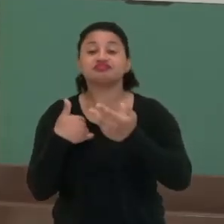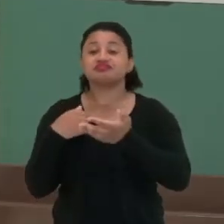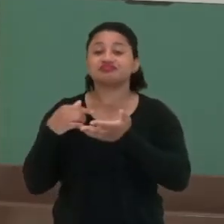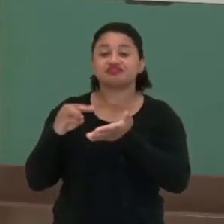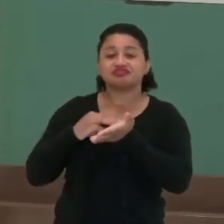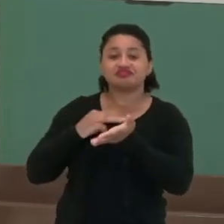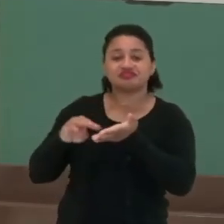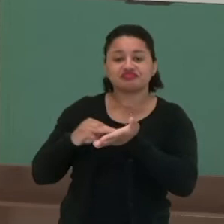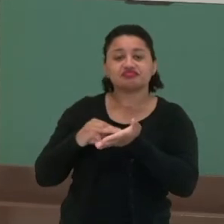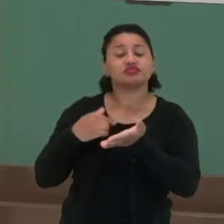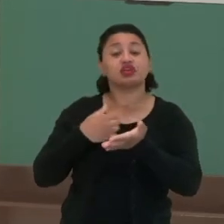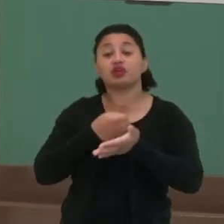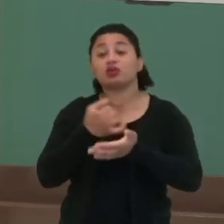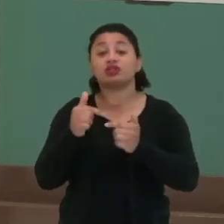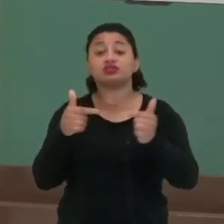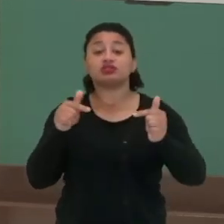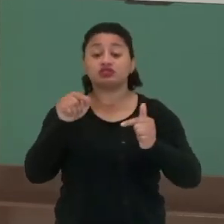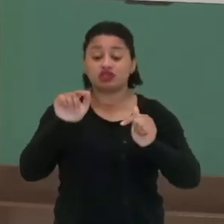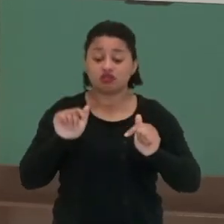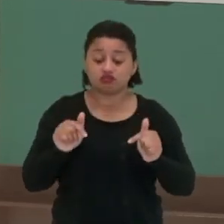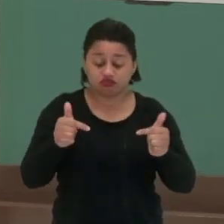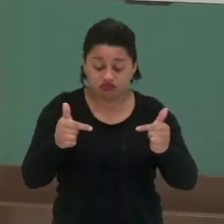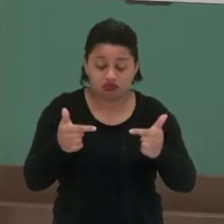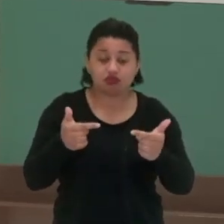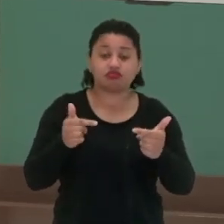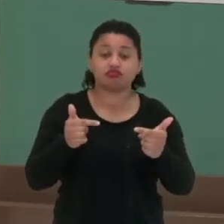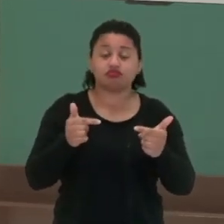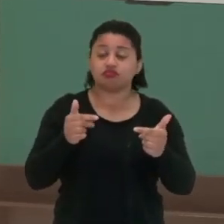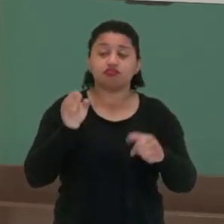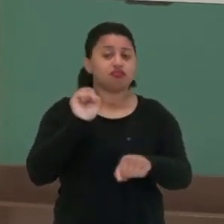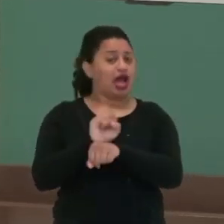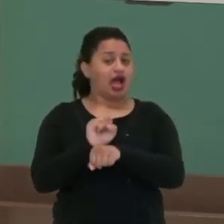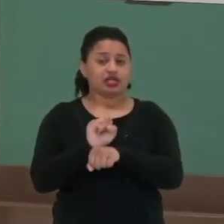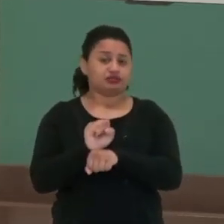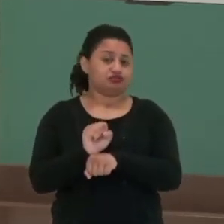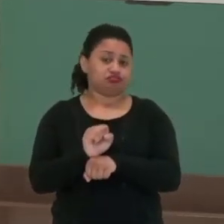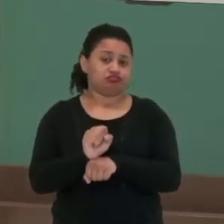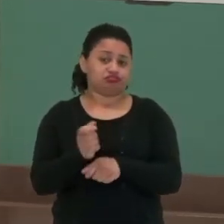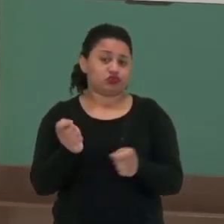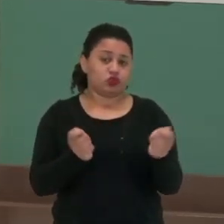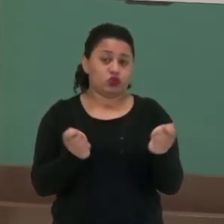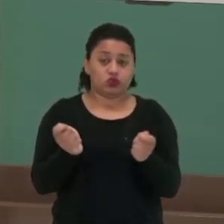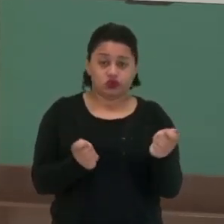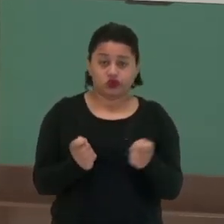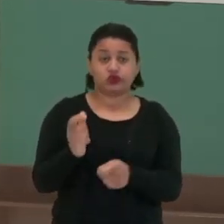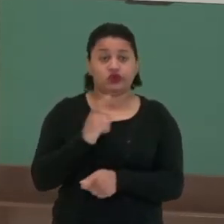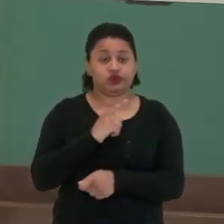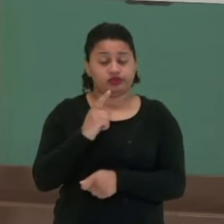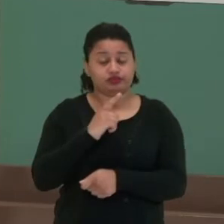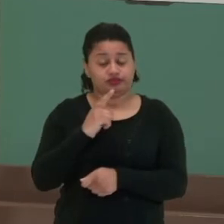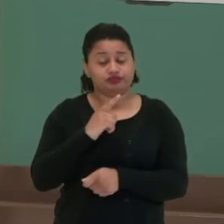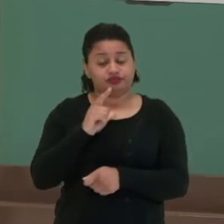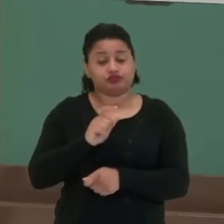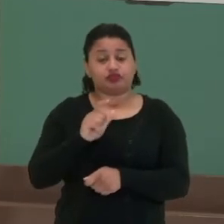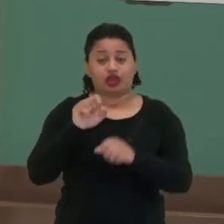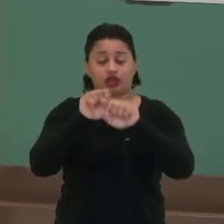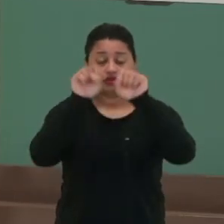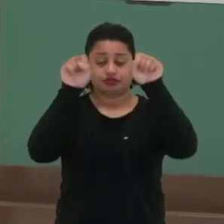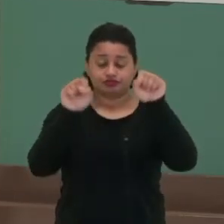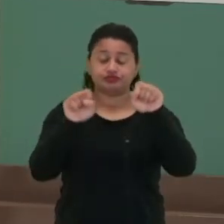você começa a ação e você interrompe quando você quiser. Isso está regulado pelo nosso sistema